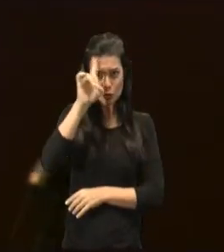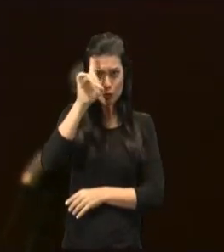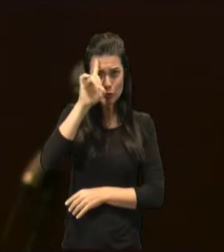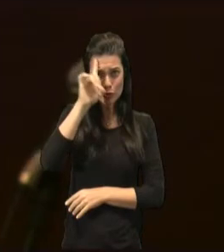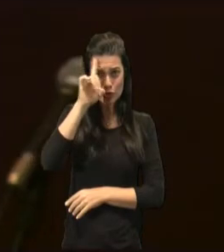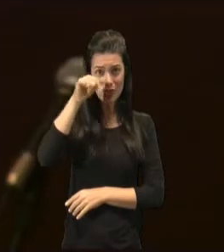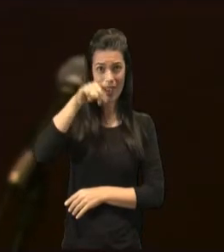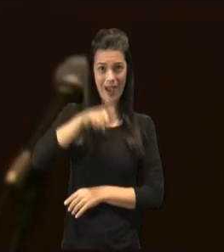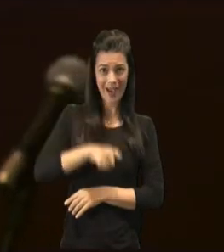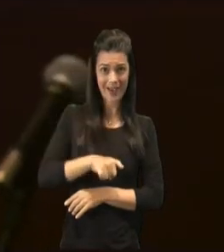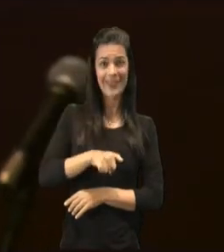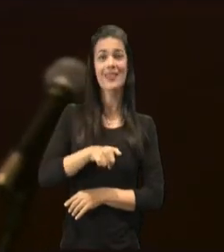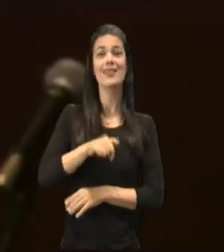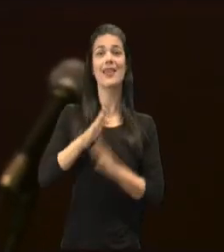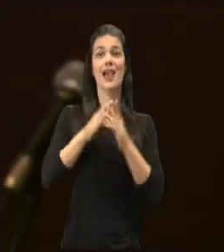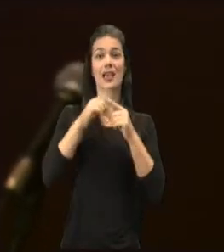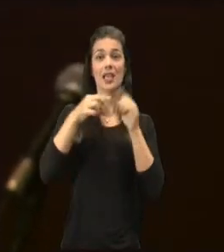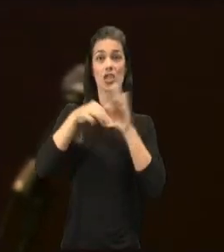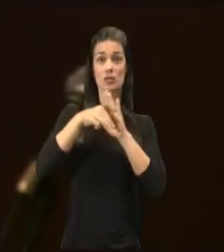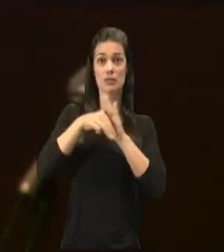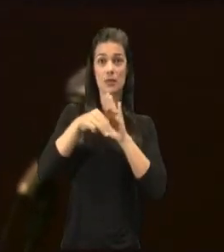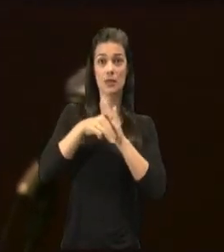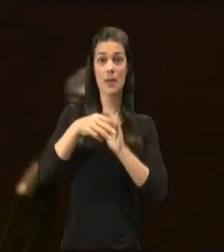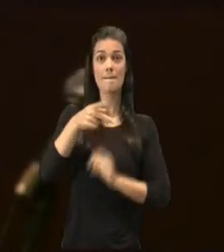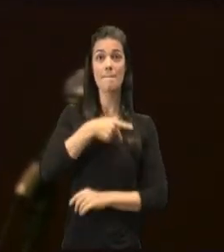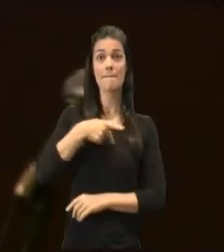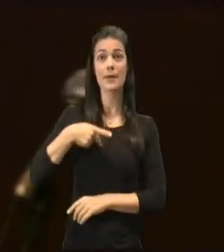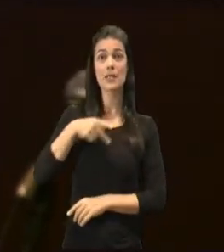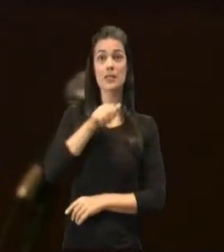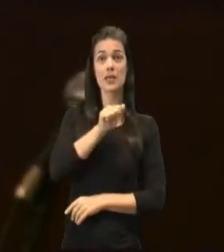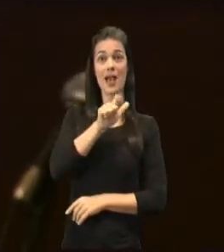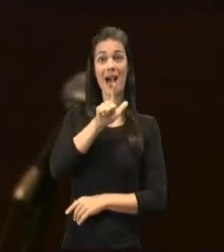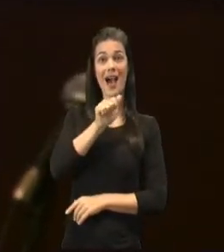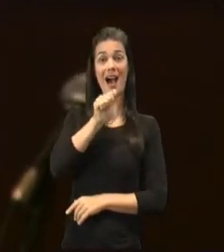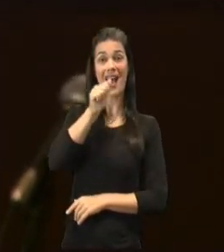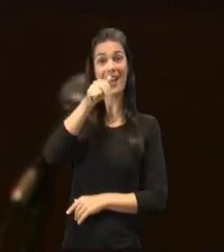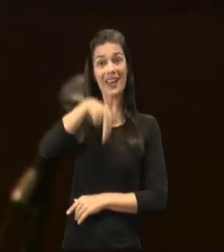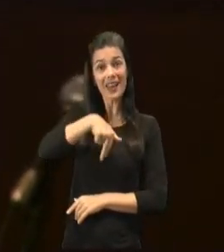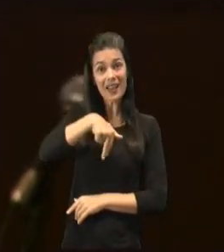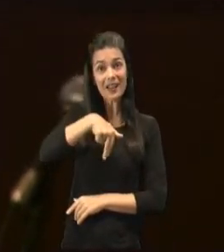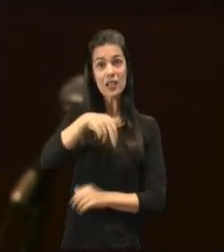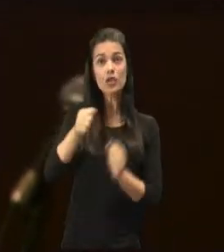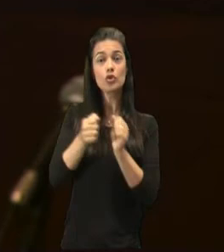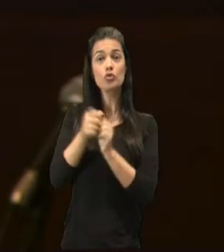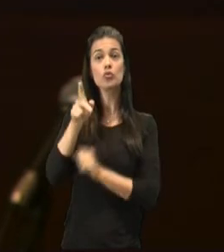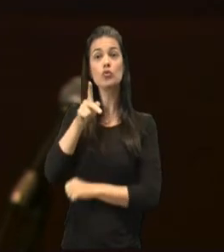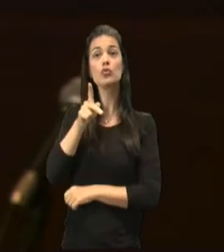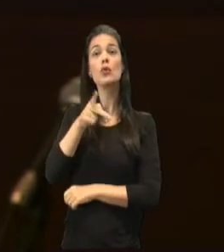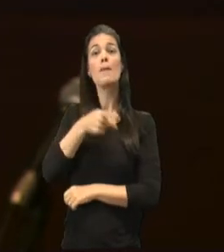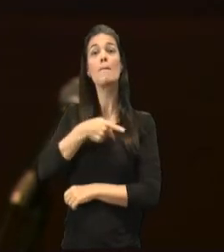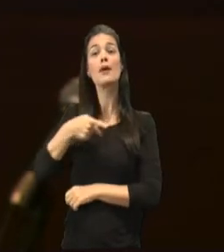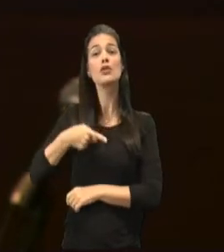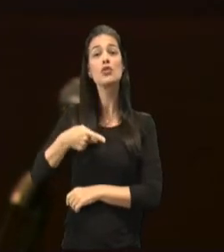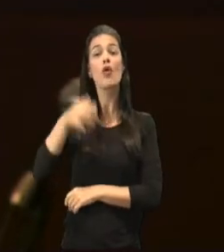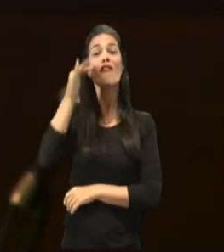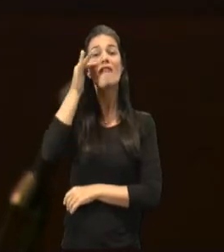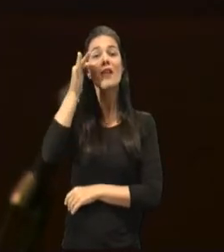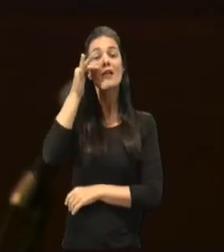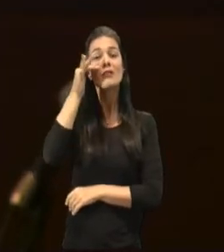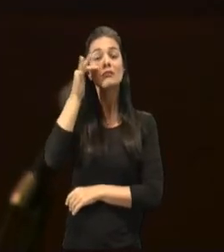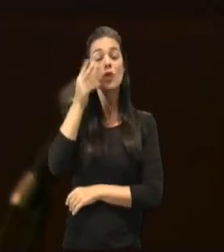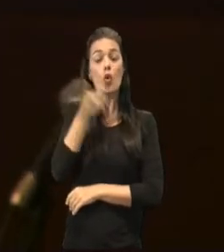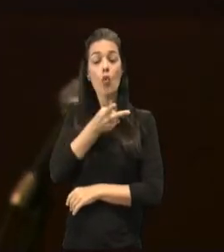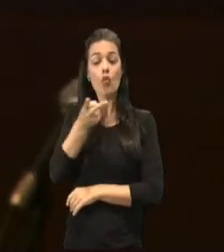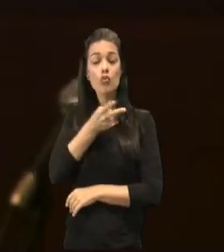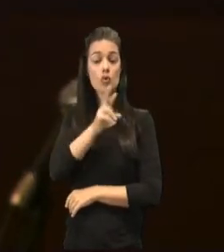pastor Alain tem sido responsável por esta campanha, juntamente com o MacFan e com o pastor Francisco. Eu quero desafiá-lo também a todos os